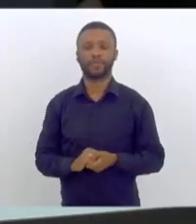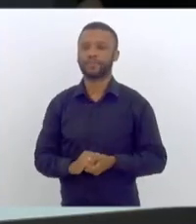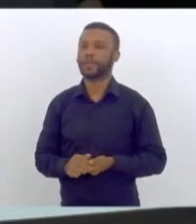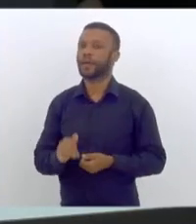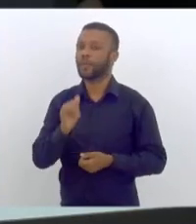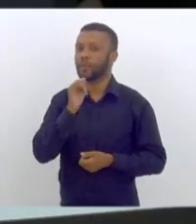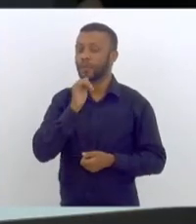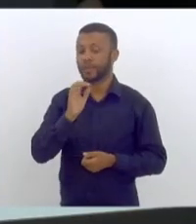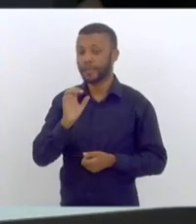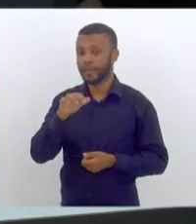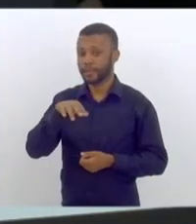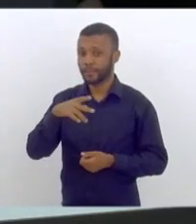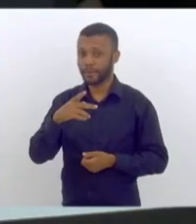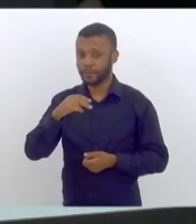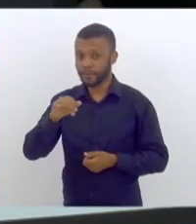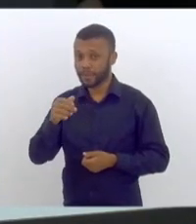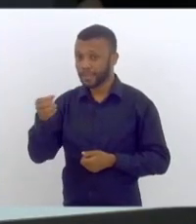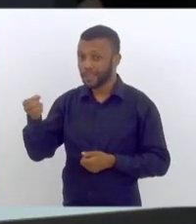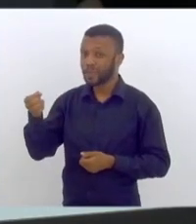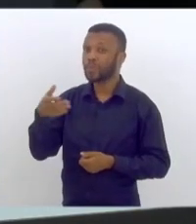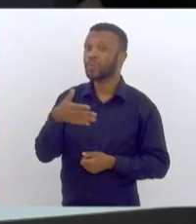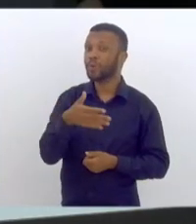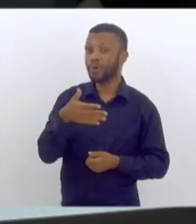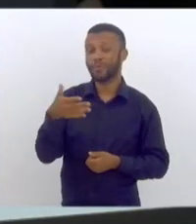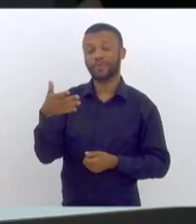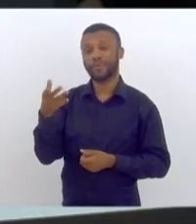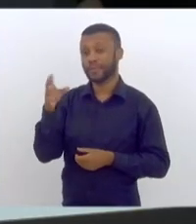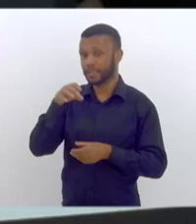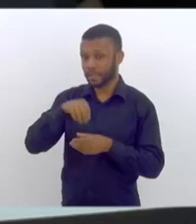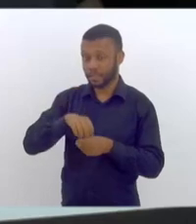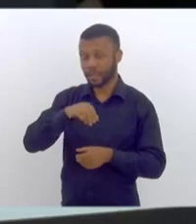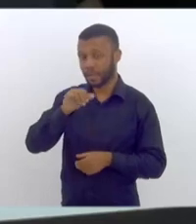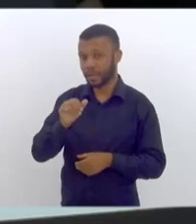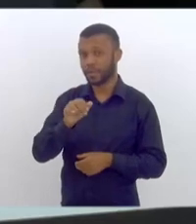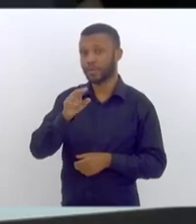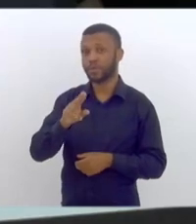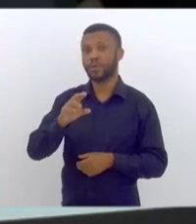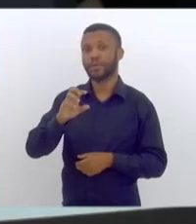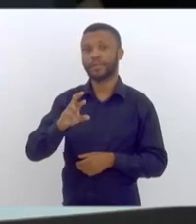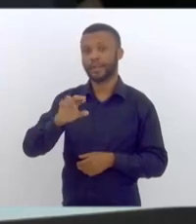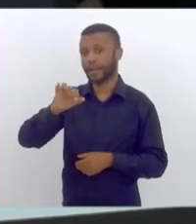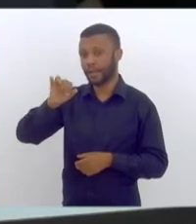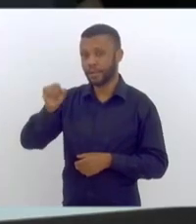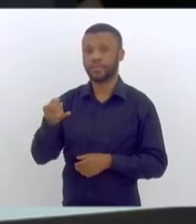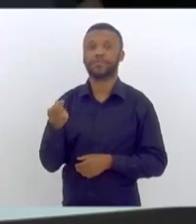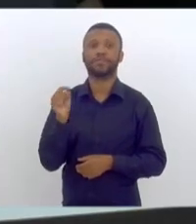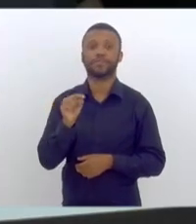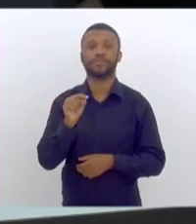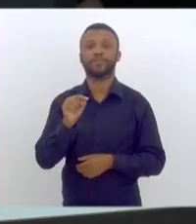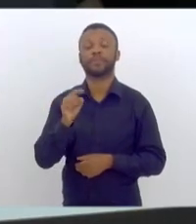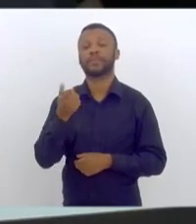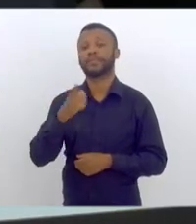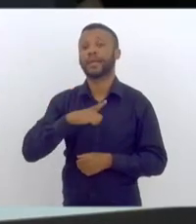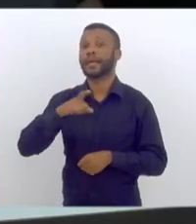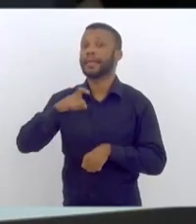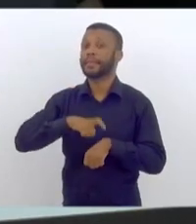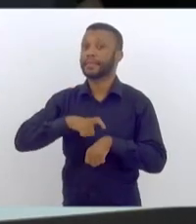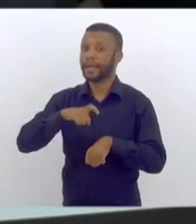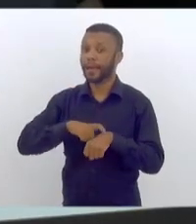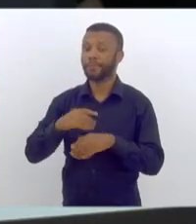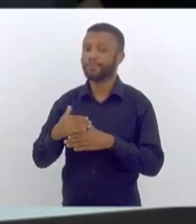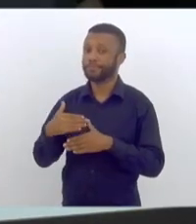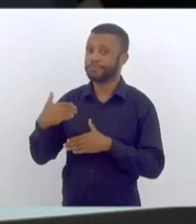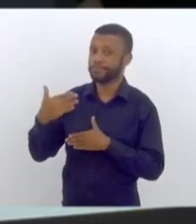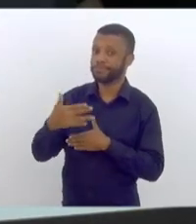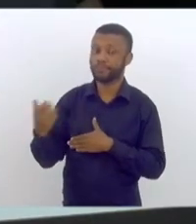CNPJ recém aberto na jucerja de um microempreendedor é ter mais tempo de vida do que